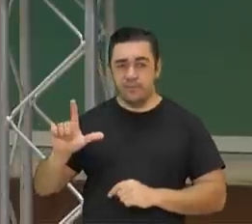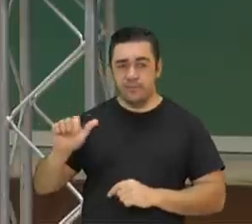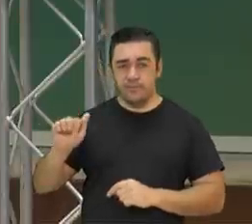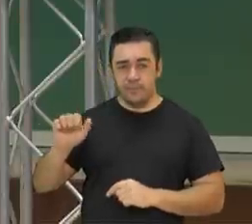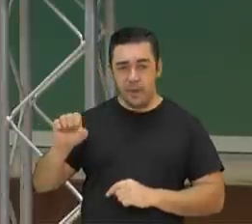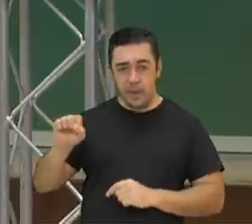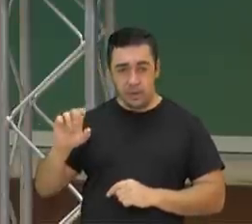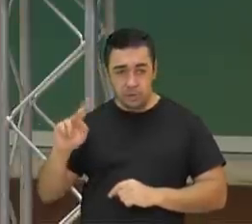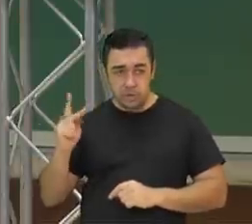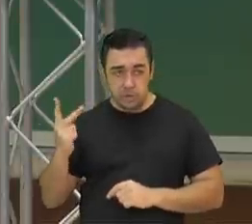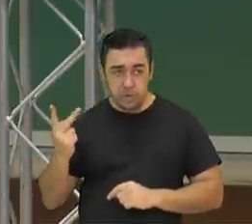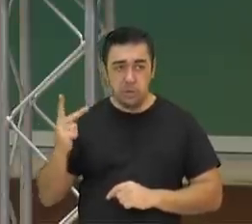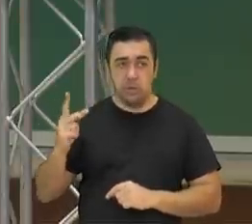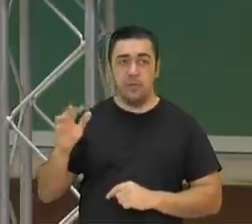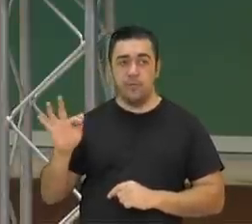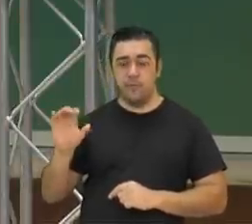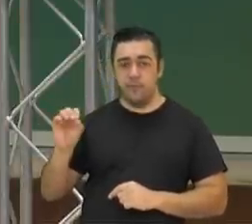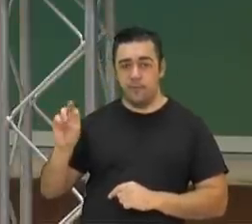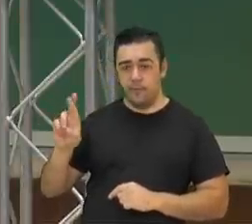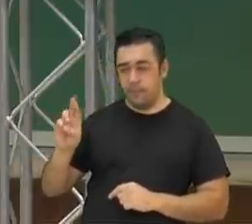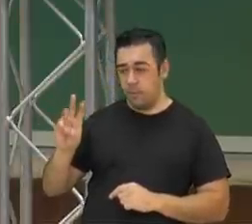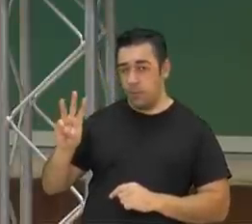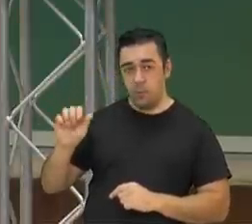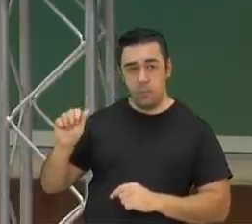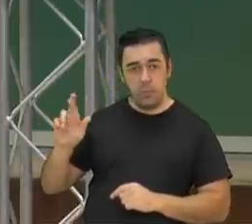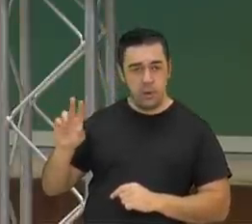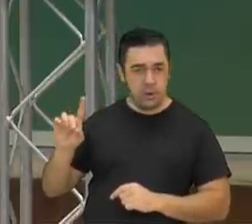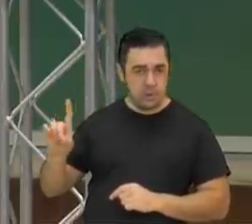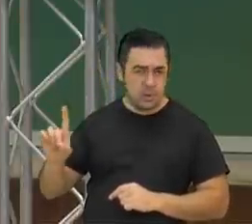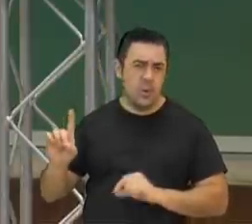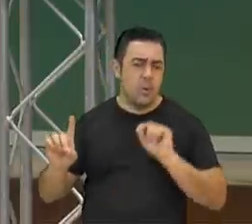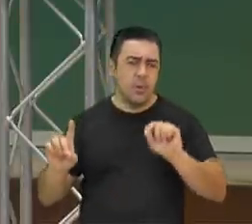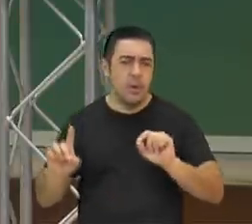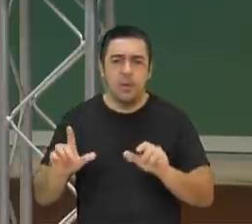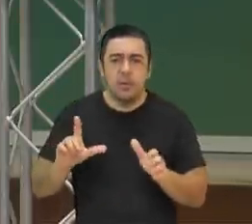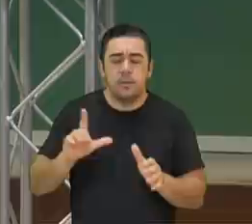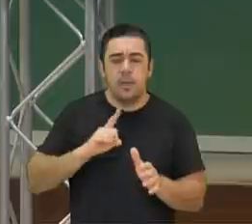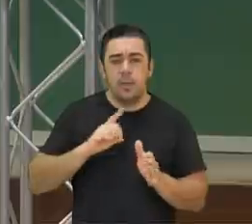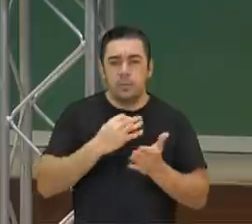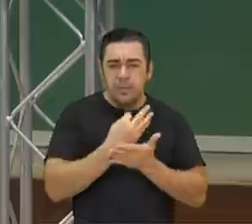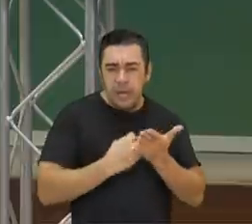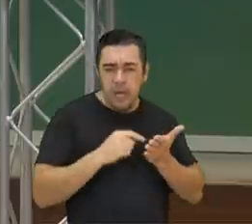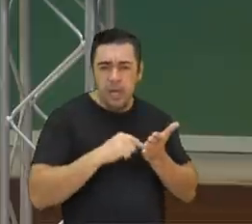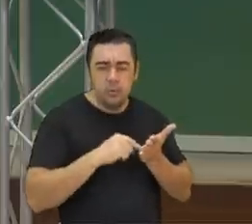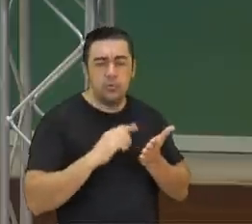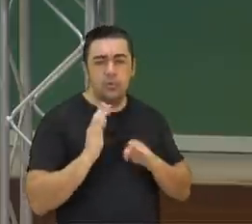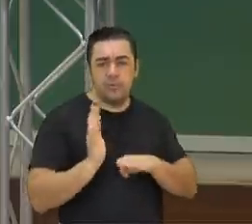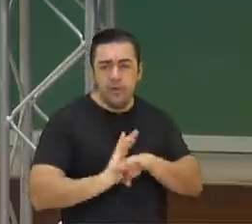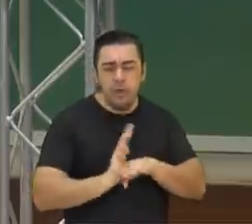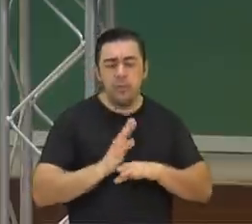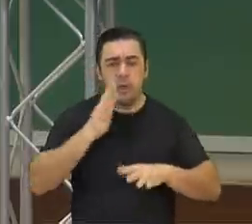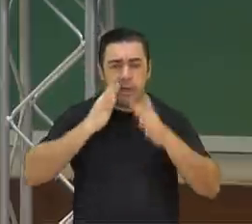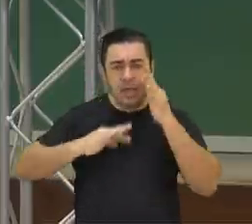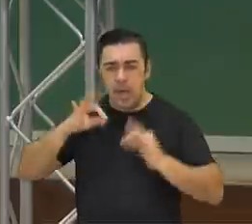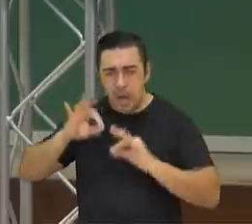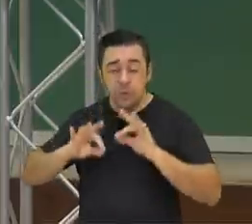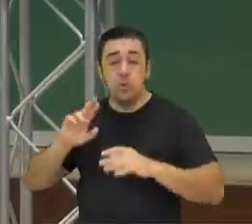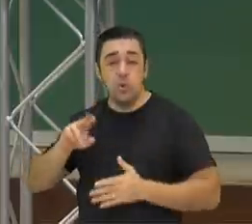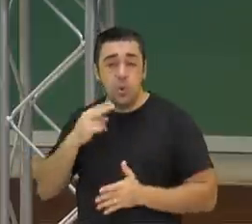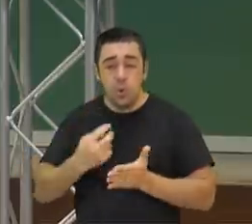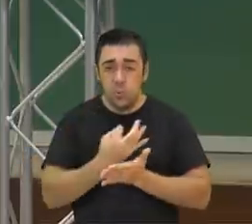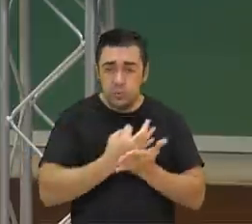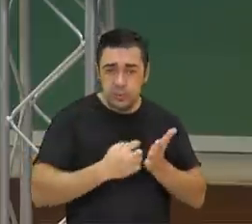que alguém vai elaborar ali um texto para ser encenado, seja numa peça teatral, seja num filme, ou seja para produzir um